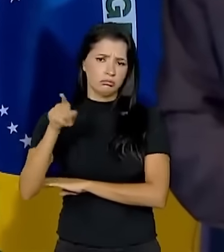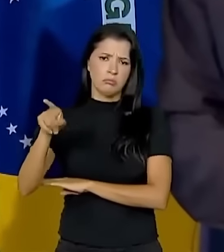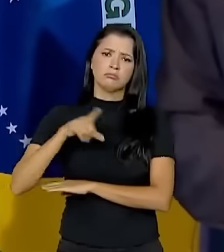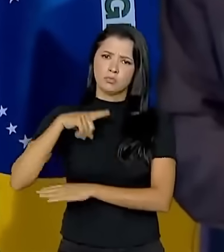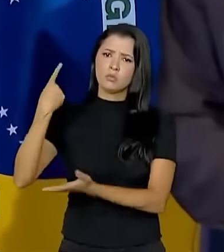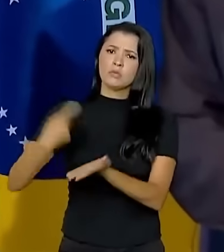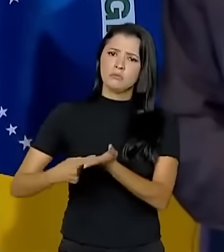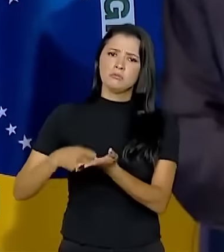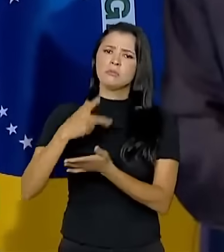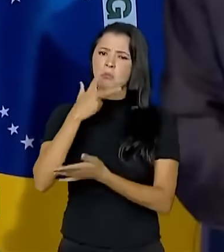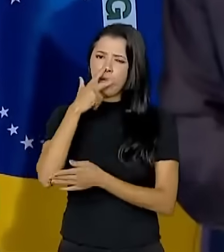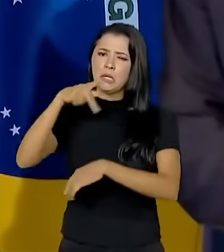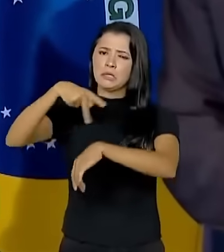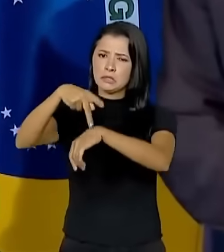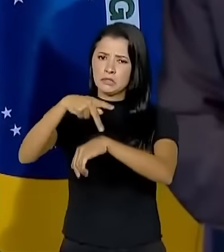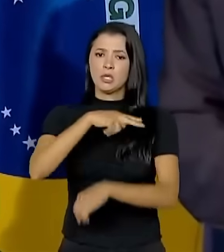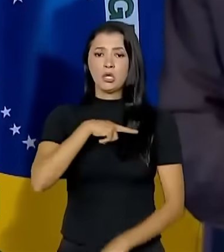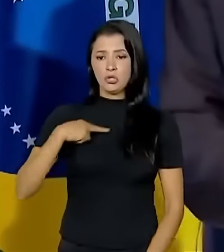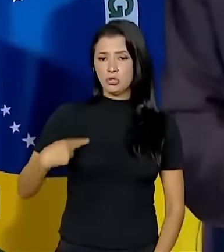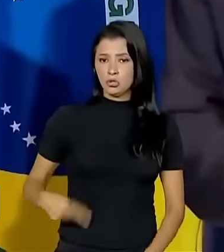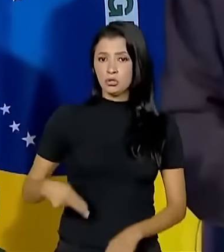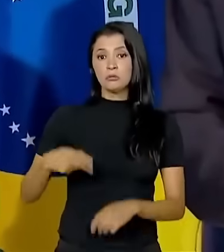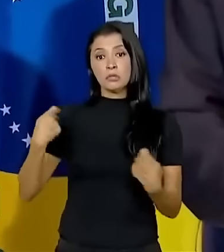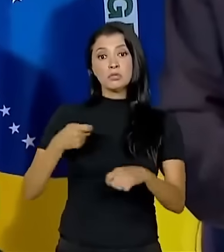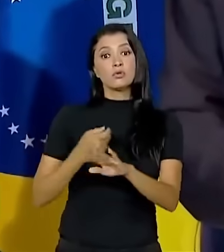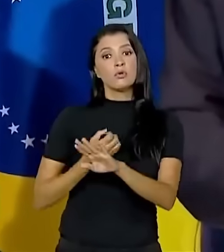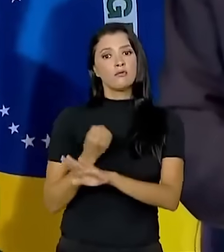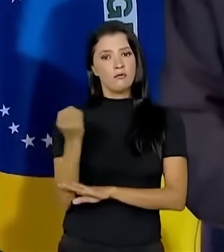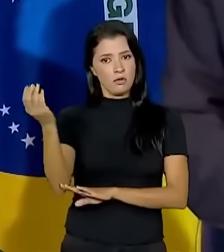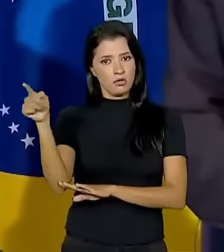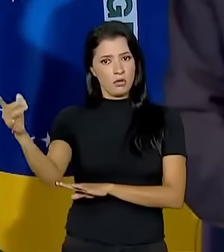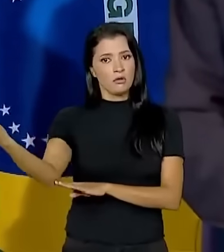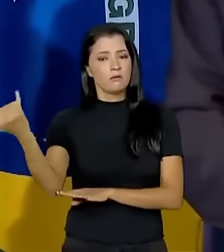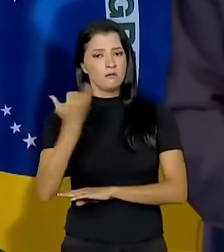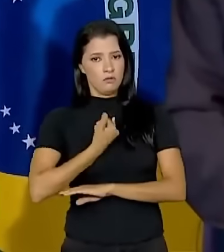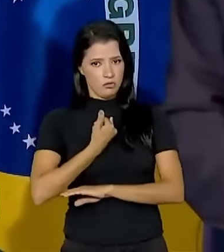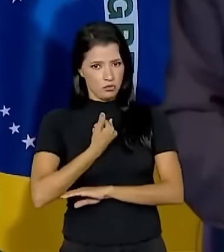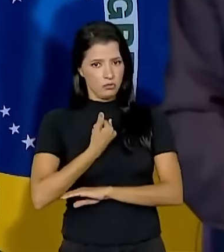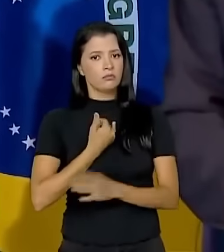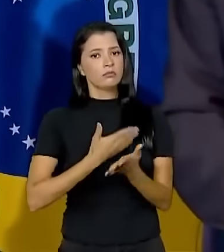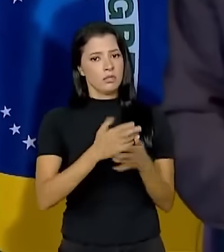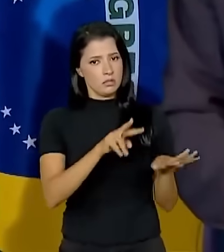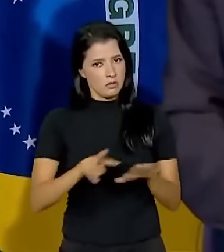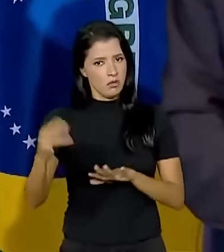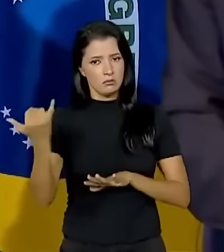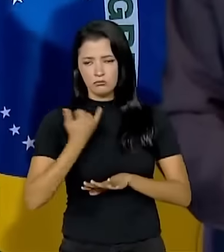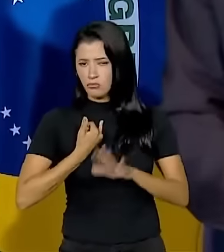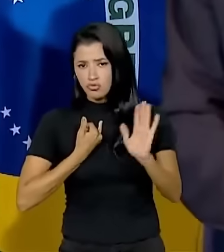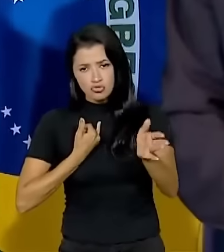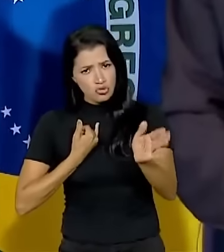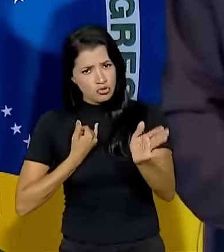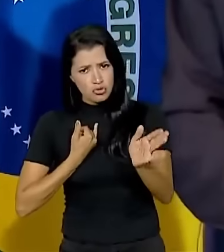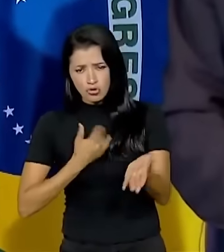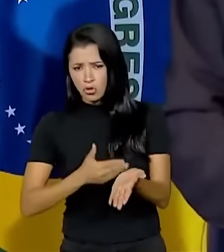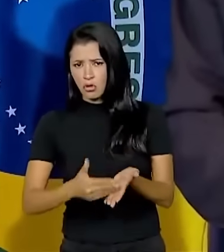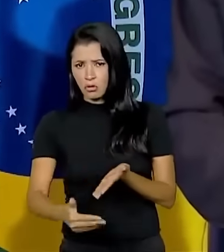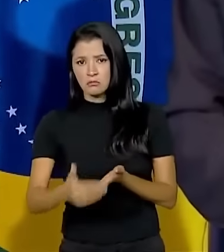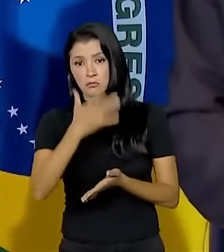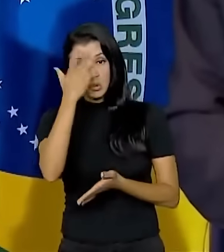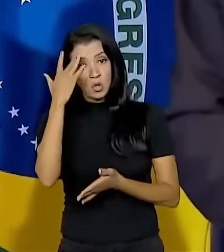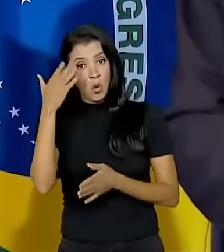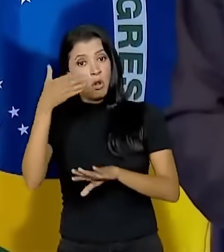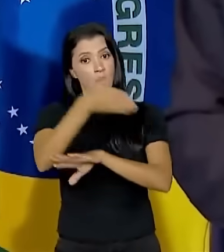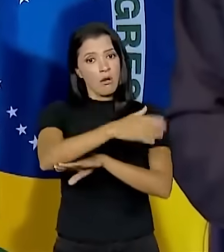compromisso, acho que na China, e ela teve que viajar. Ela me comunicou já no começo da semana. Quem pode ir ao